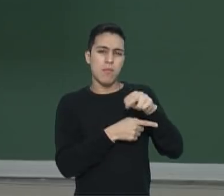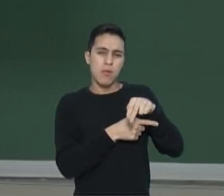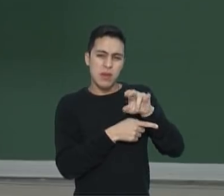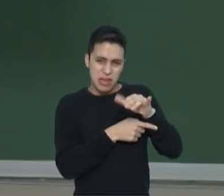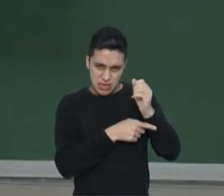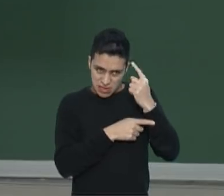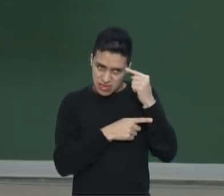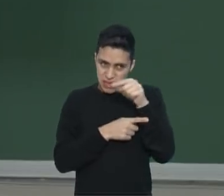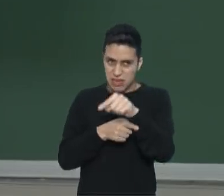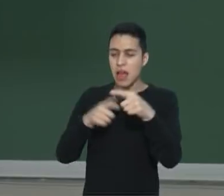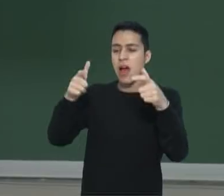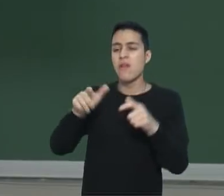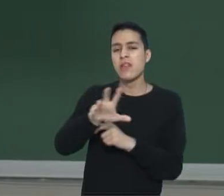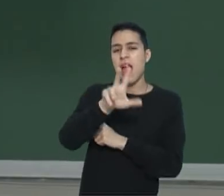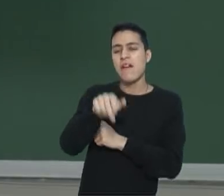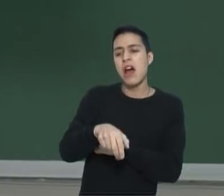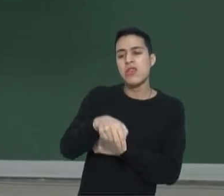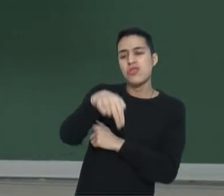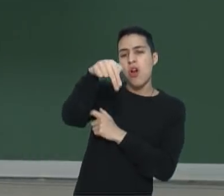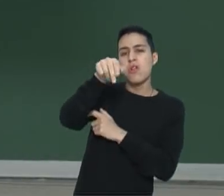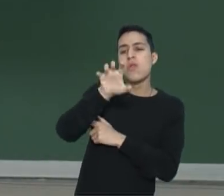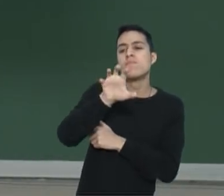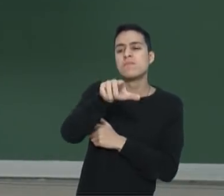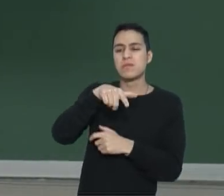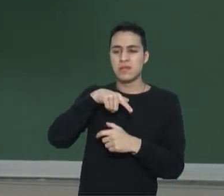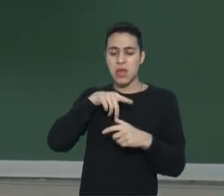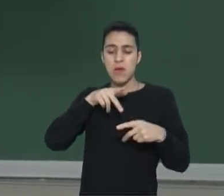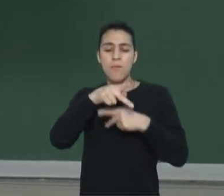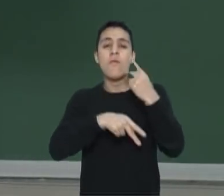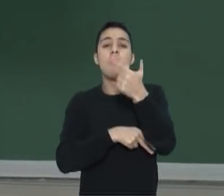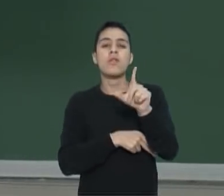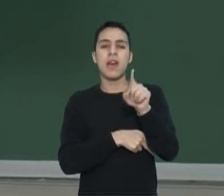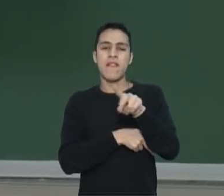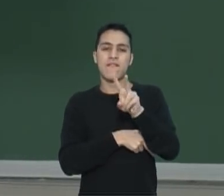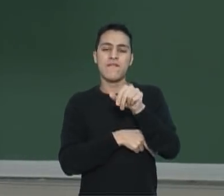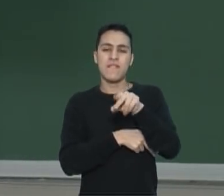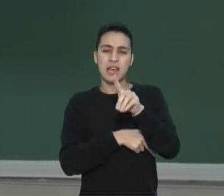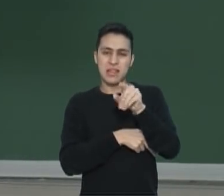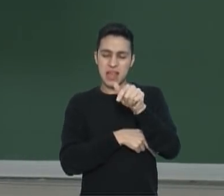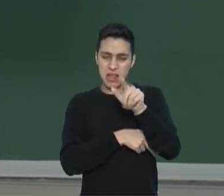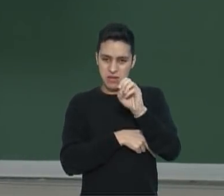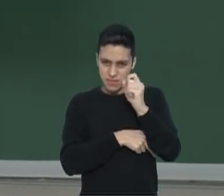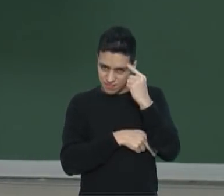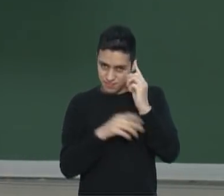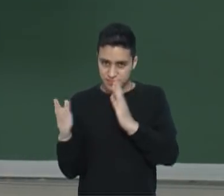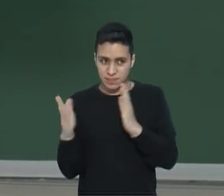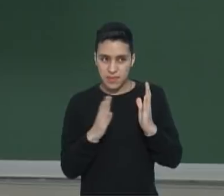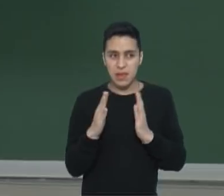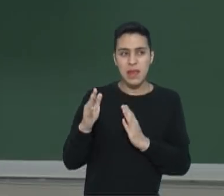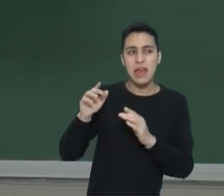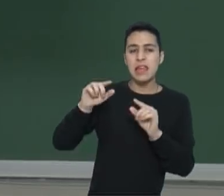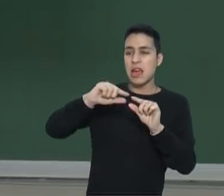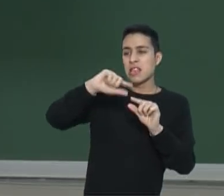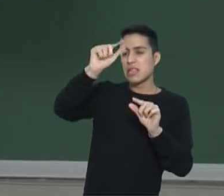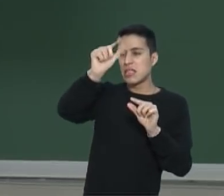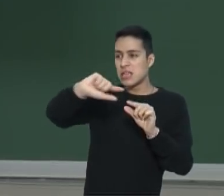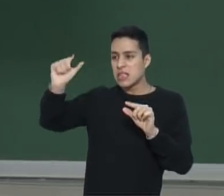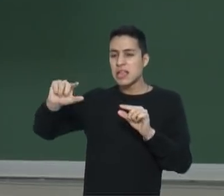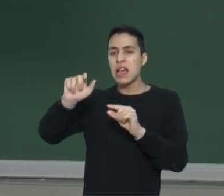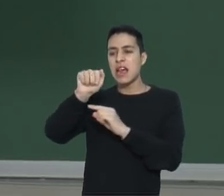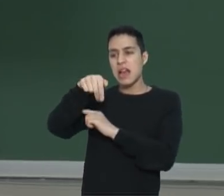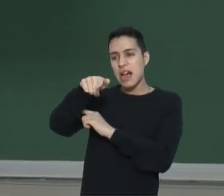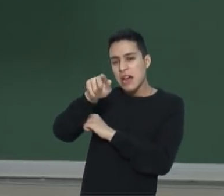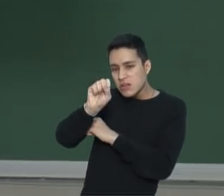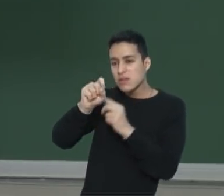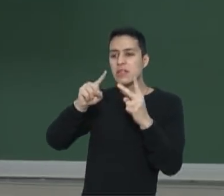está Cartago, norte da África, onde a gente tem os vândalos. E aqui a gente vai ter os anglos-saxões, né? Anglos e saxões que